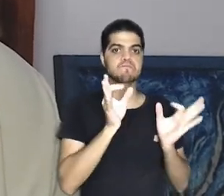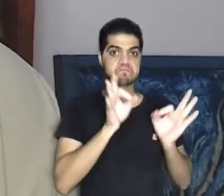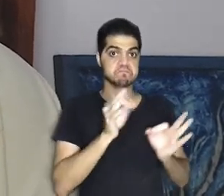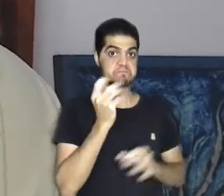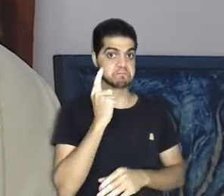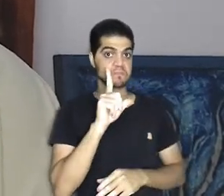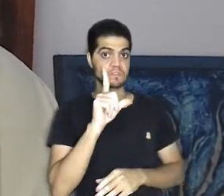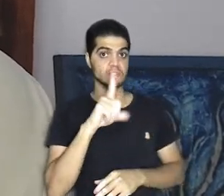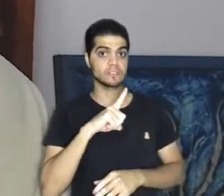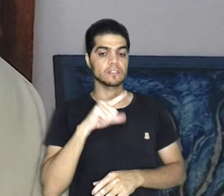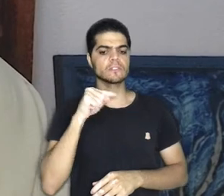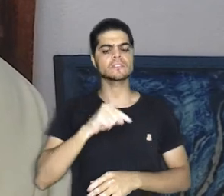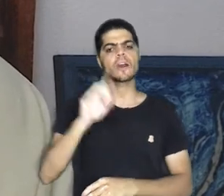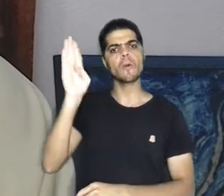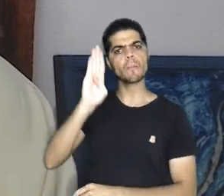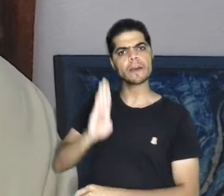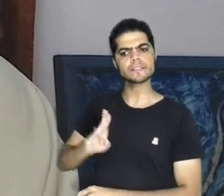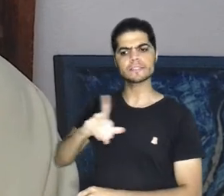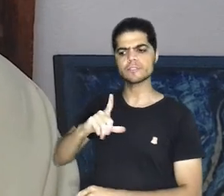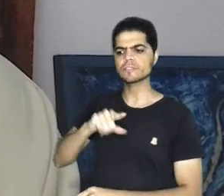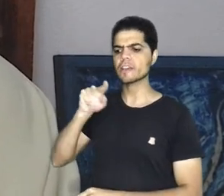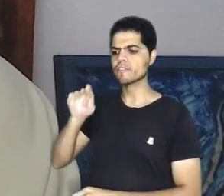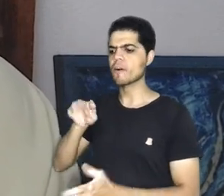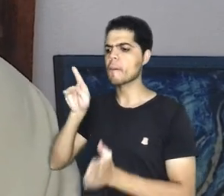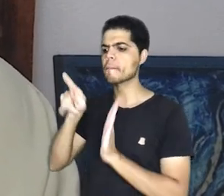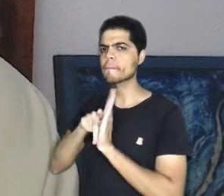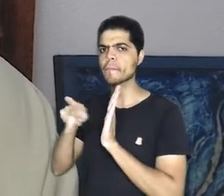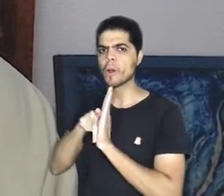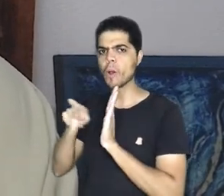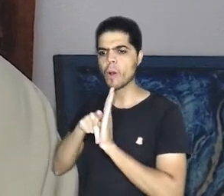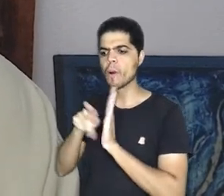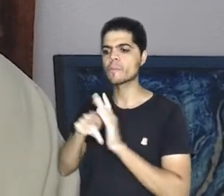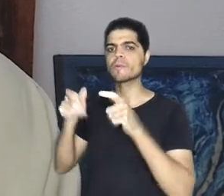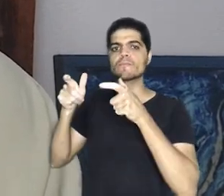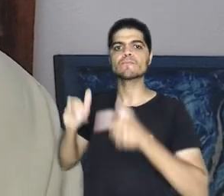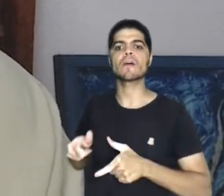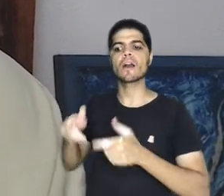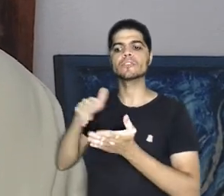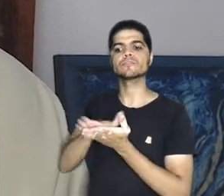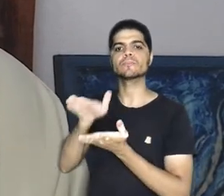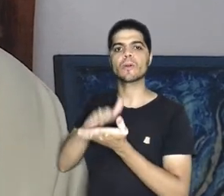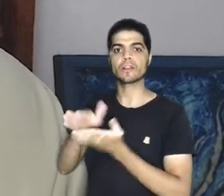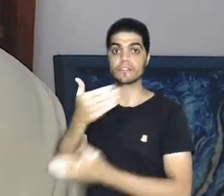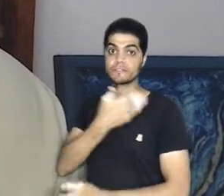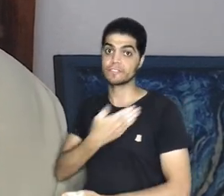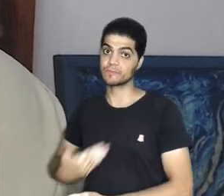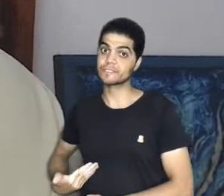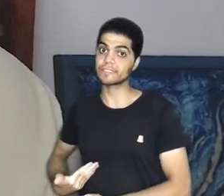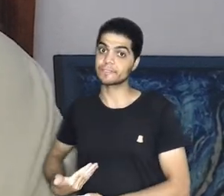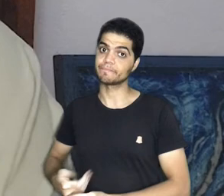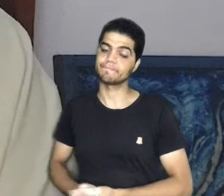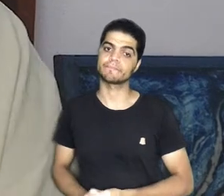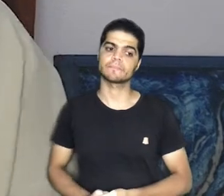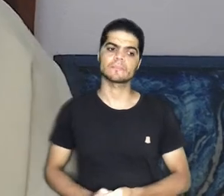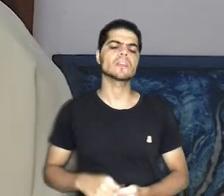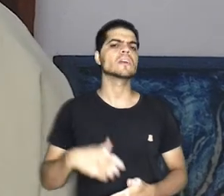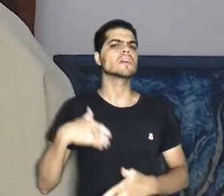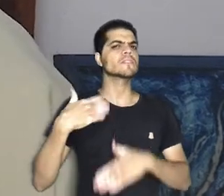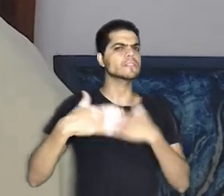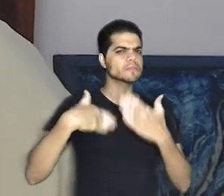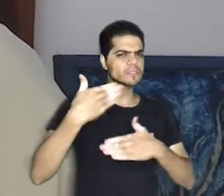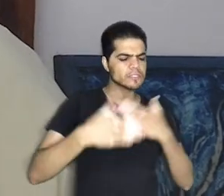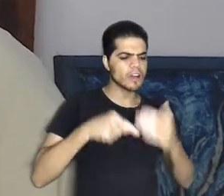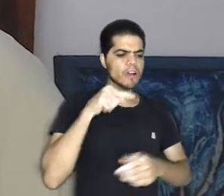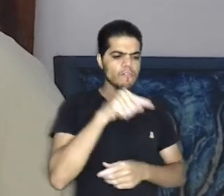o Brasil tendo uma tipografia nacional. Planché também, para além